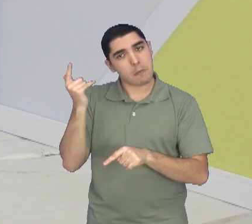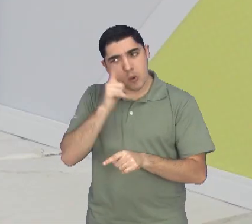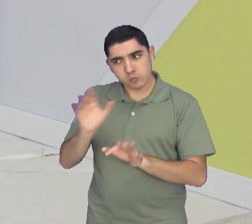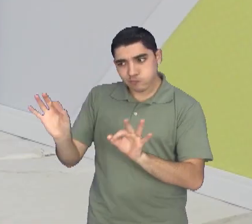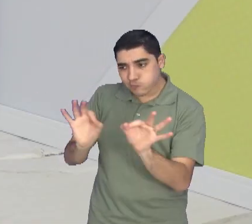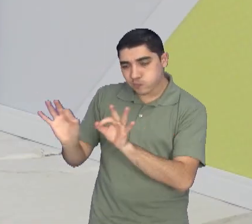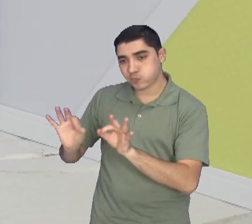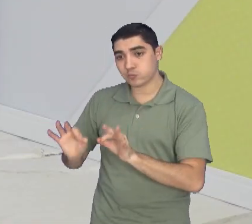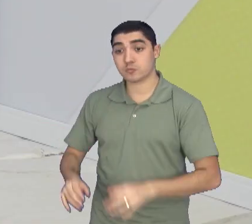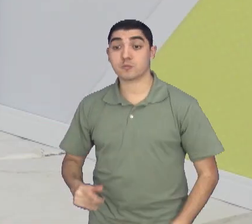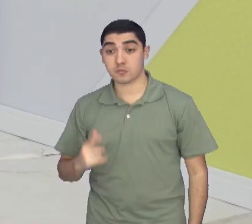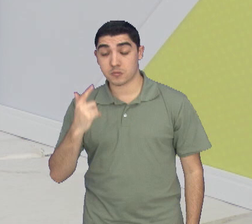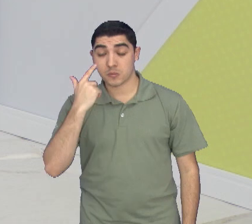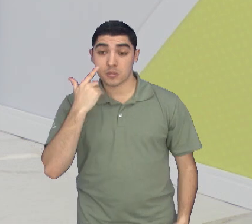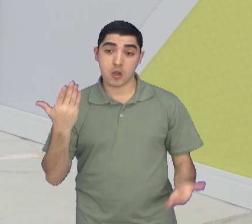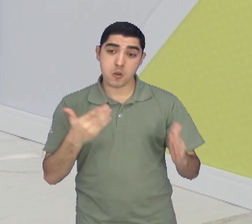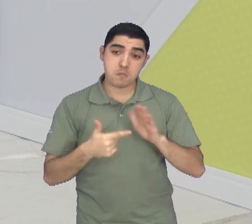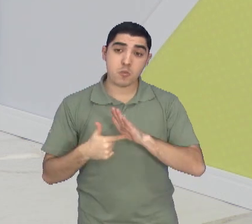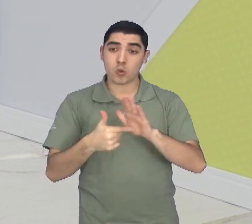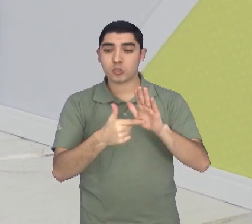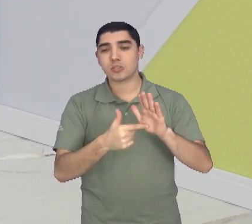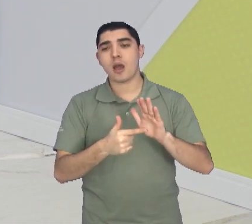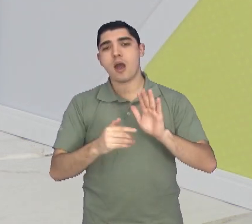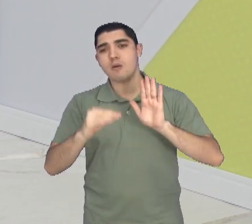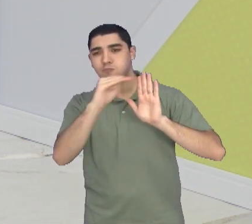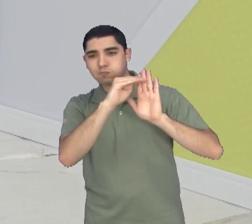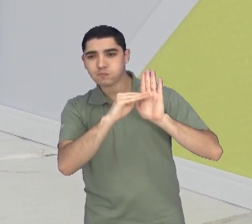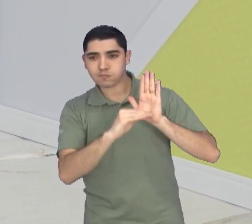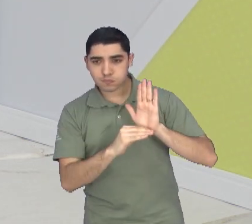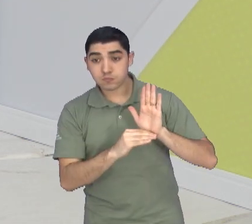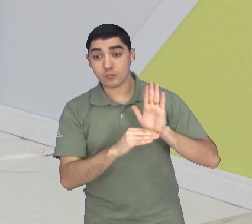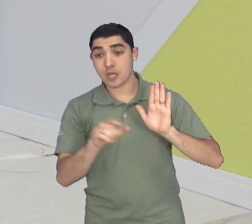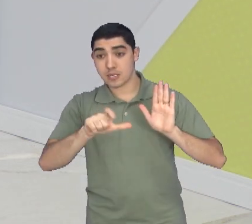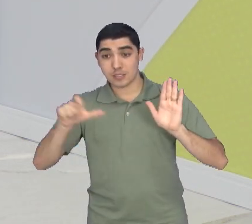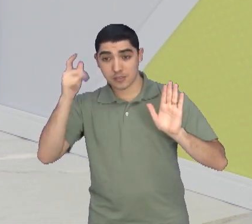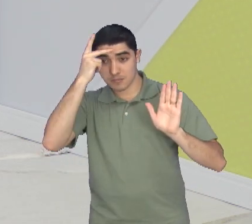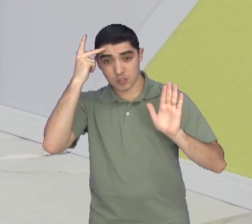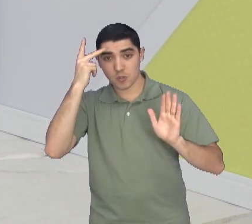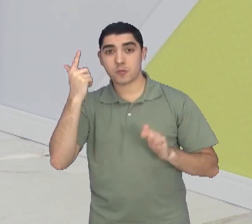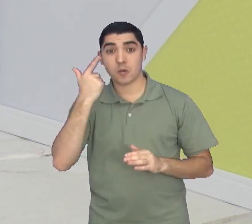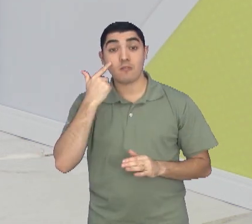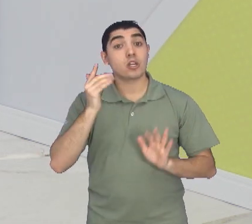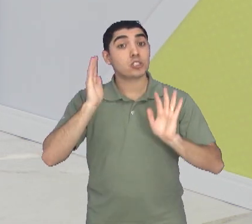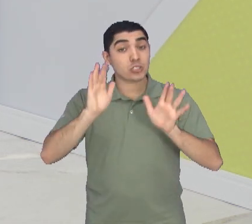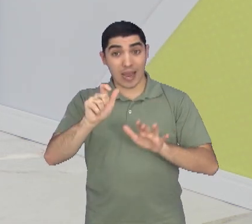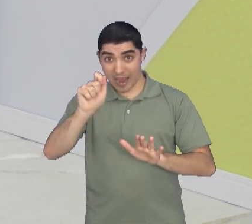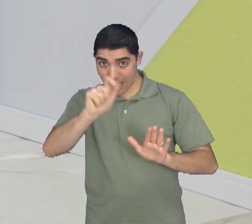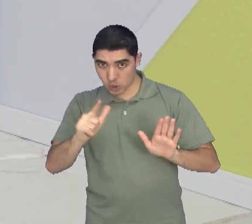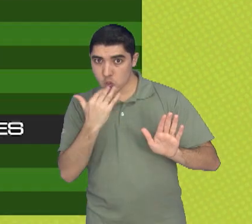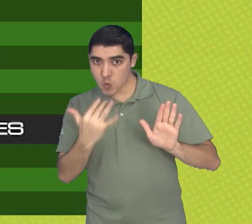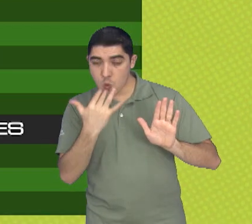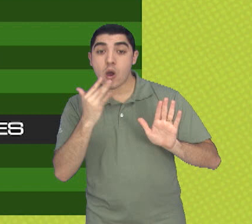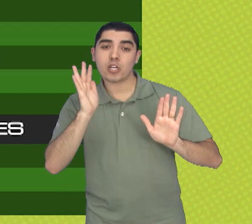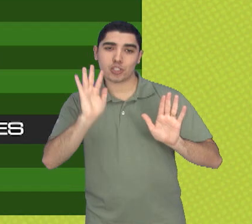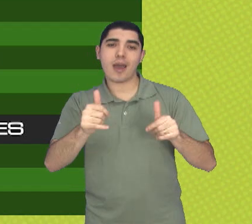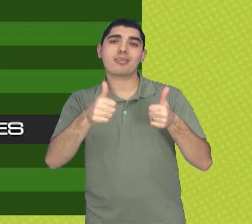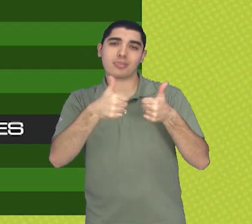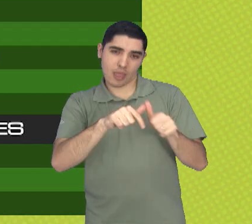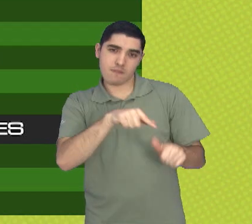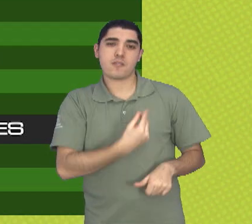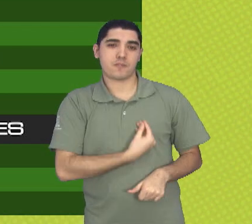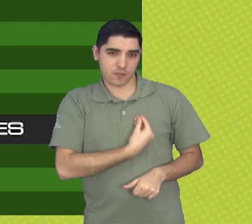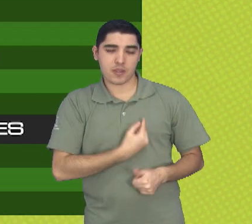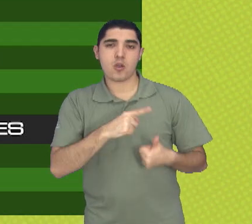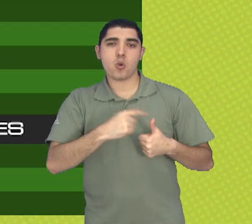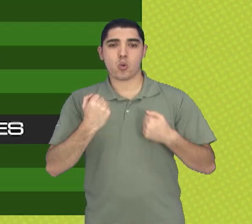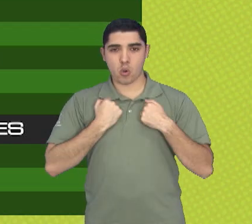Pois é, Matheus, coloca pra gente aqui a lista dos jogadores, o elenco do São José. Nós temos até hoje ali, os que estão em azul são os jogadores remanescentes, né? No caso,